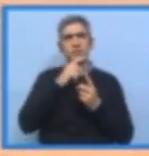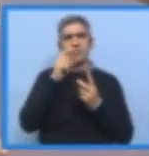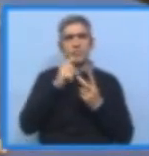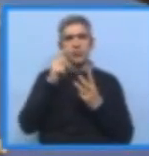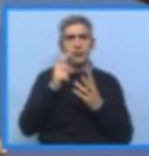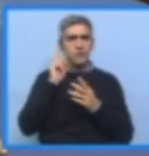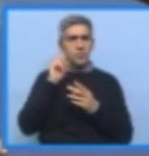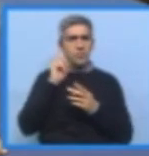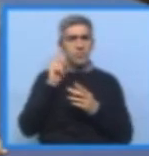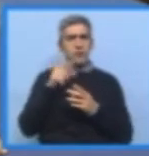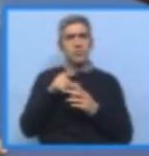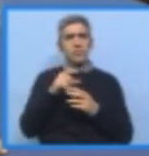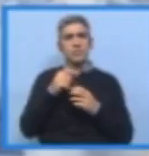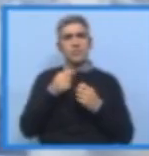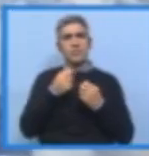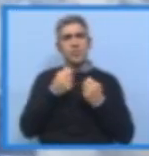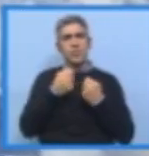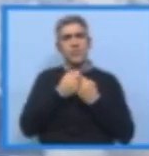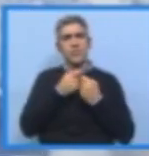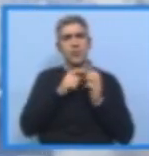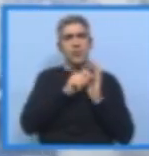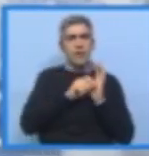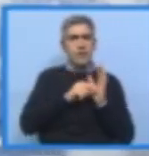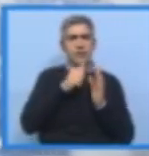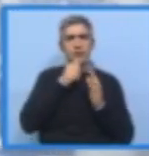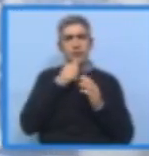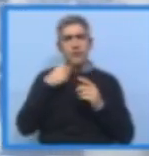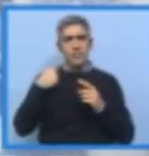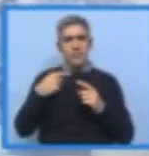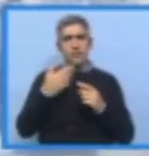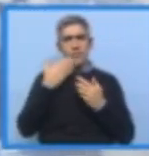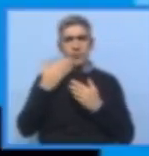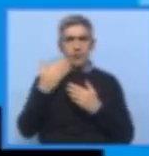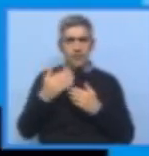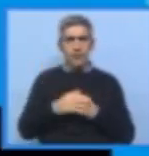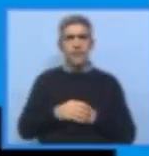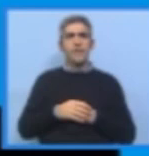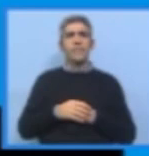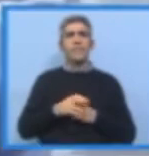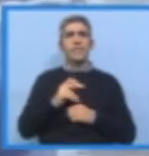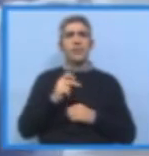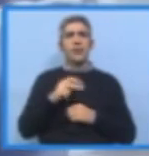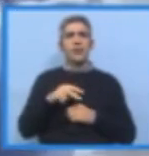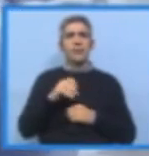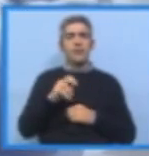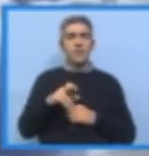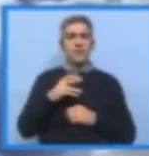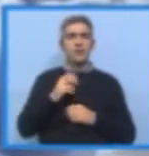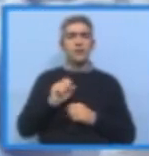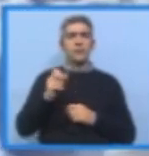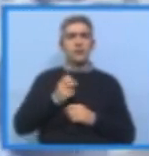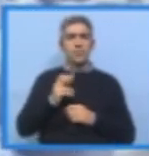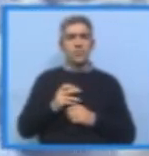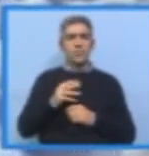importantes como são esse confronto da ética e das decisões do dia-a-dia. Muito obrigado. Muito obrigado. Reanimar, um livro do Dr. António